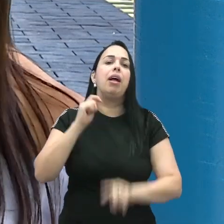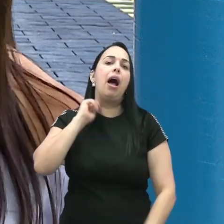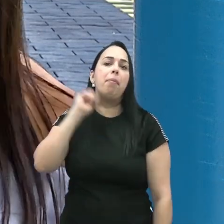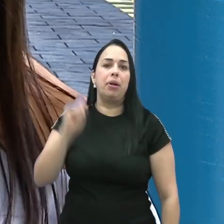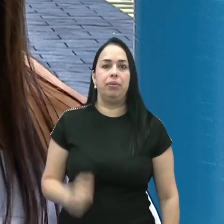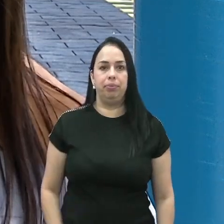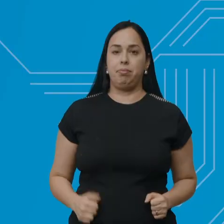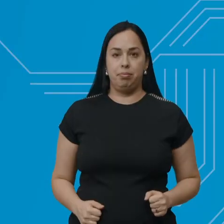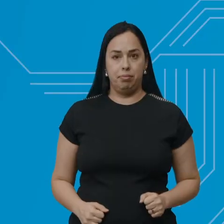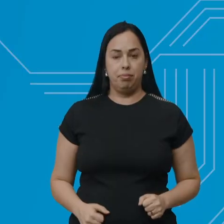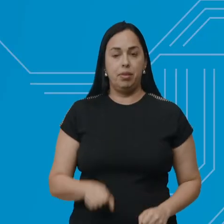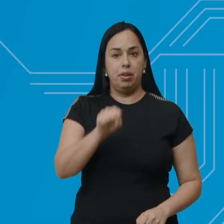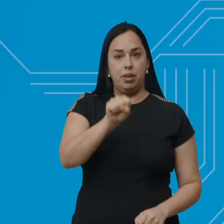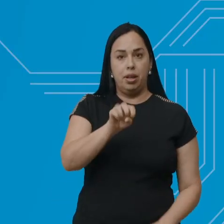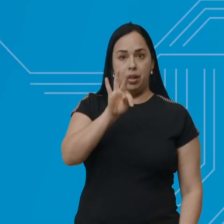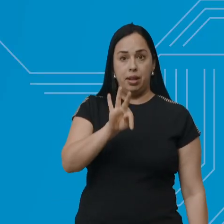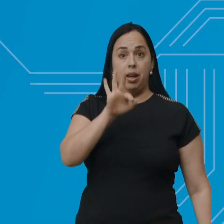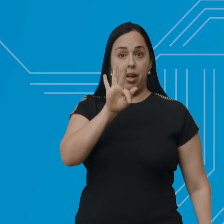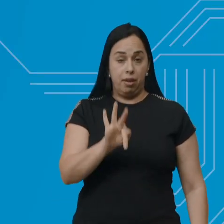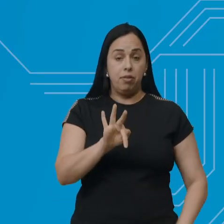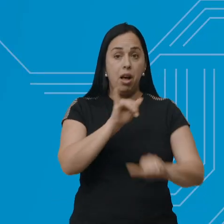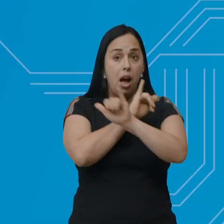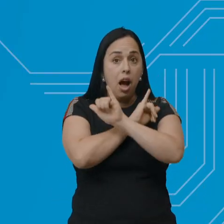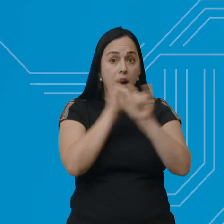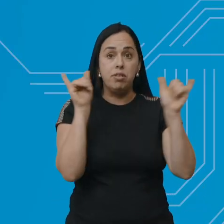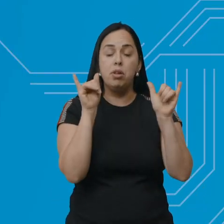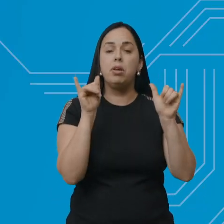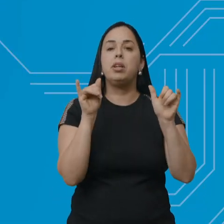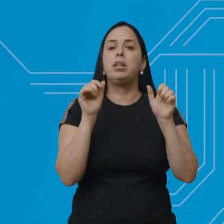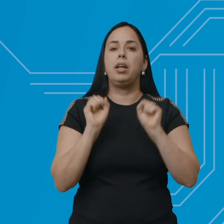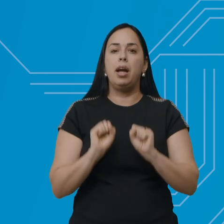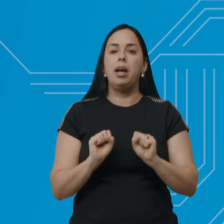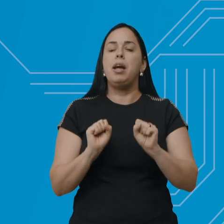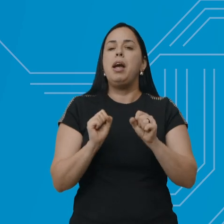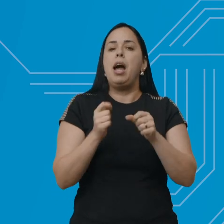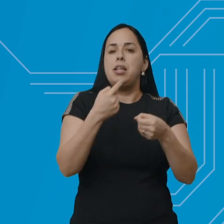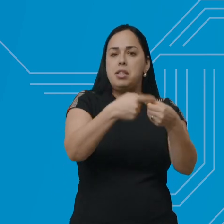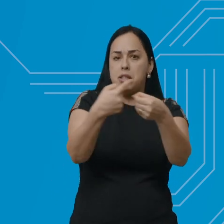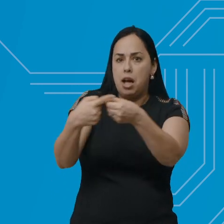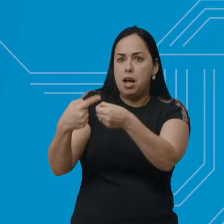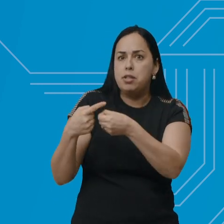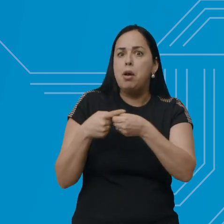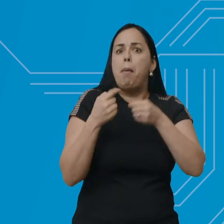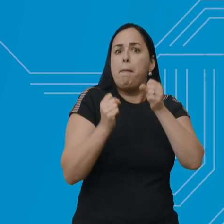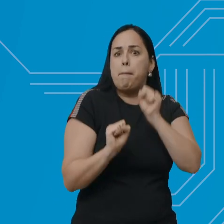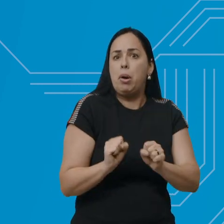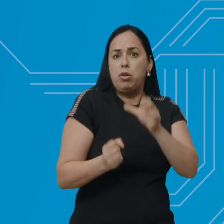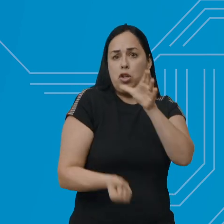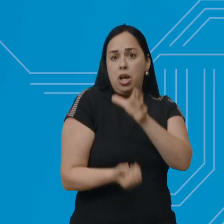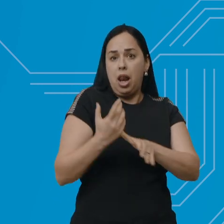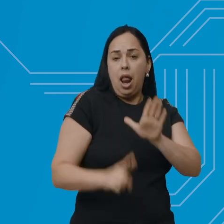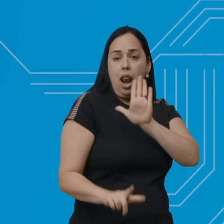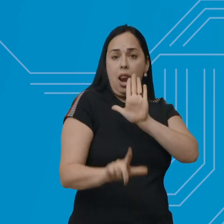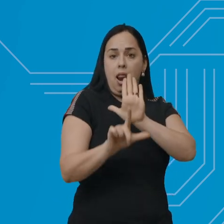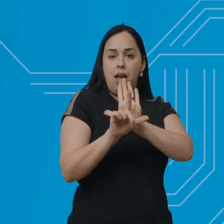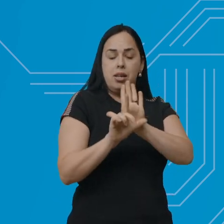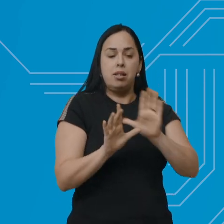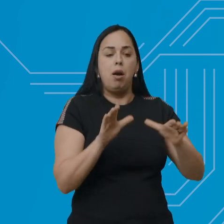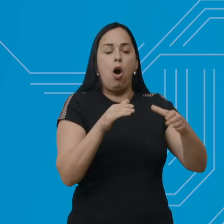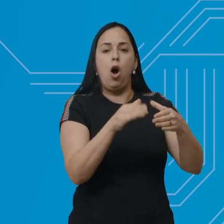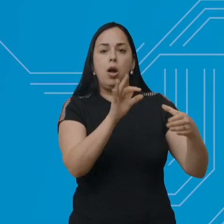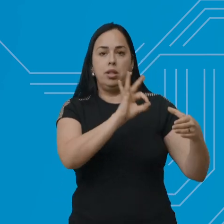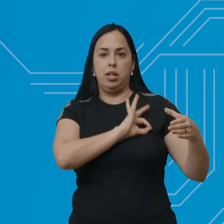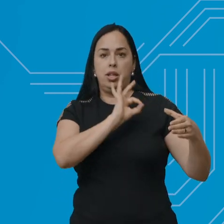primeira semana de abril. E uma decisão do Supremo Tribunal Federal autoriza os municípios a criar leis que ampliem a atuação das